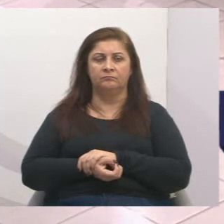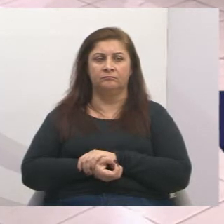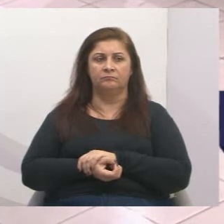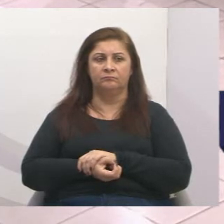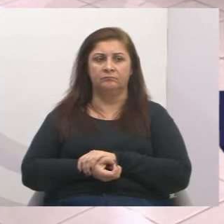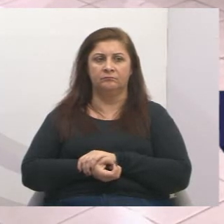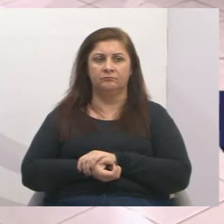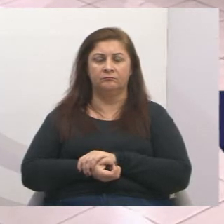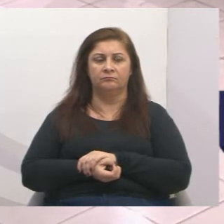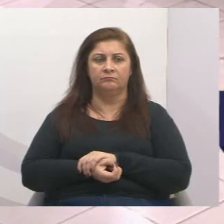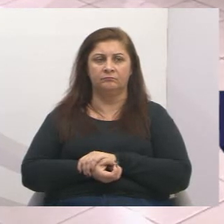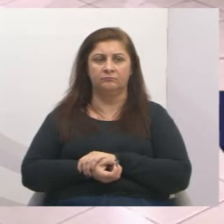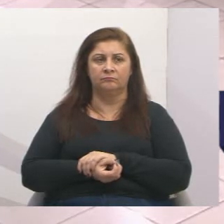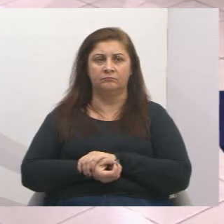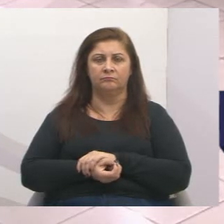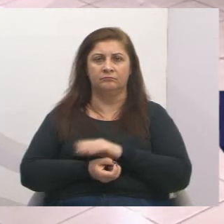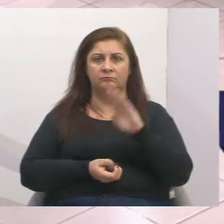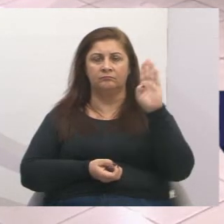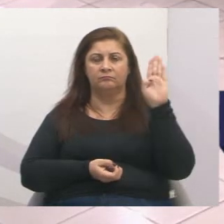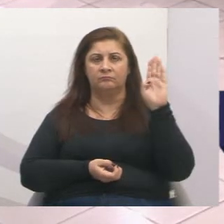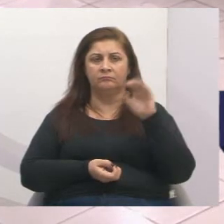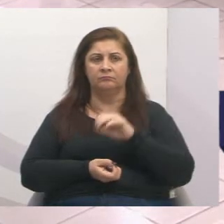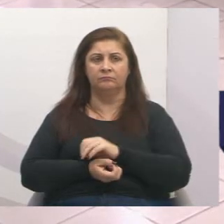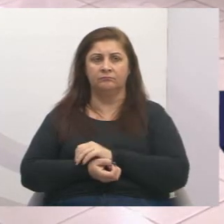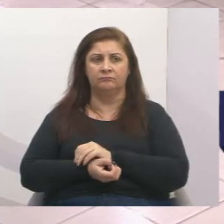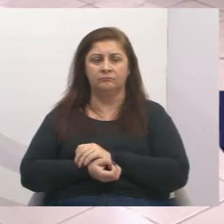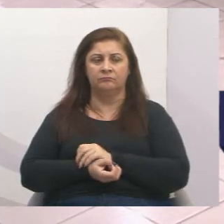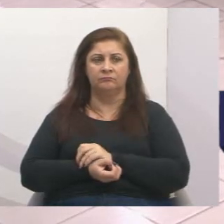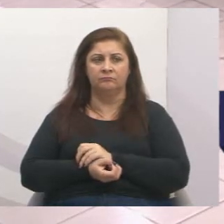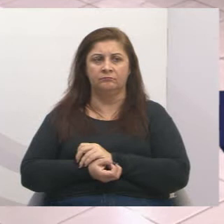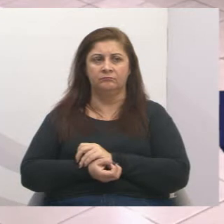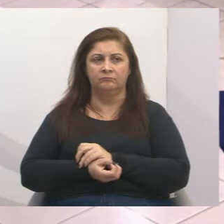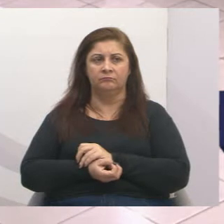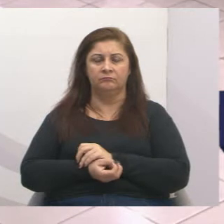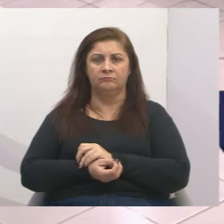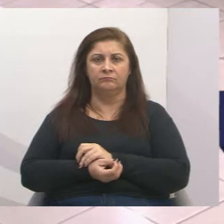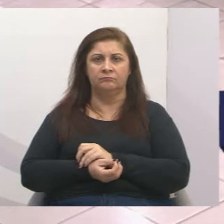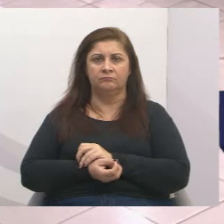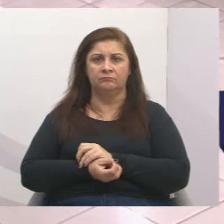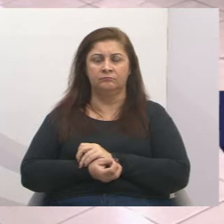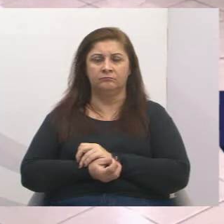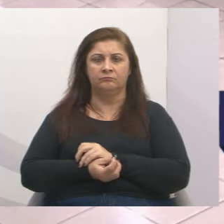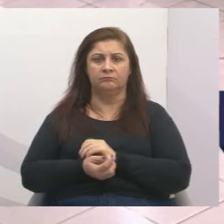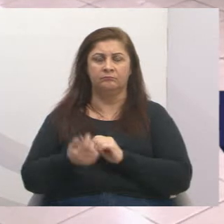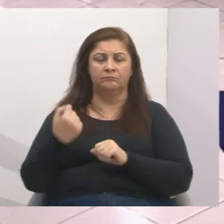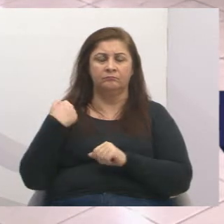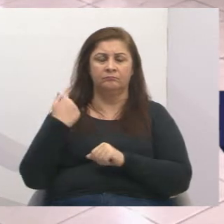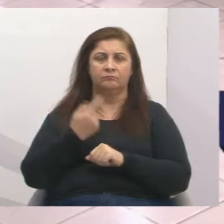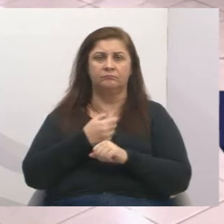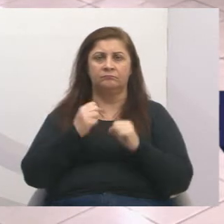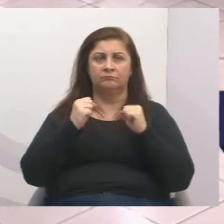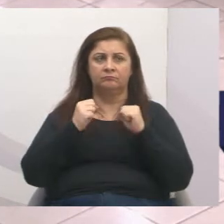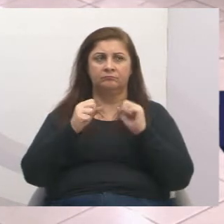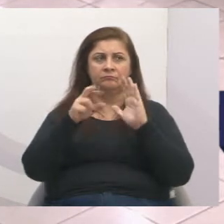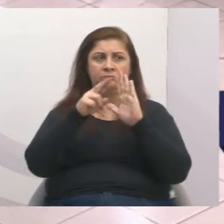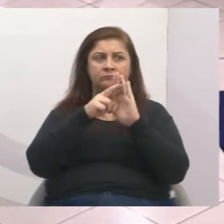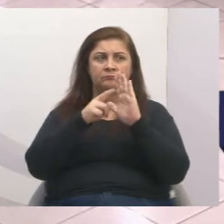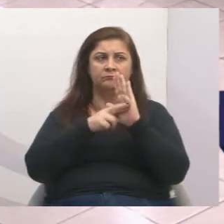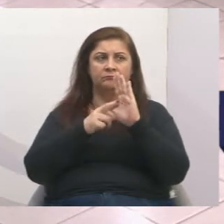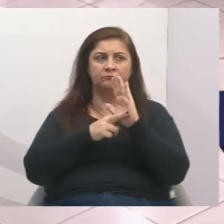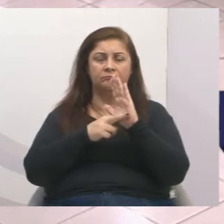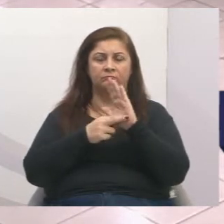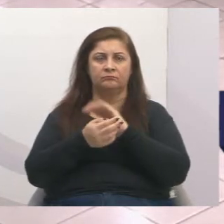Edgar Sazak, só dar uma contribuição aqui, né? Nós podemos, na regra do aumento